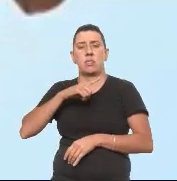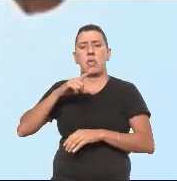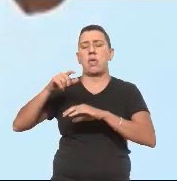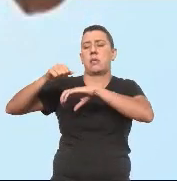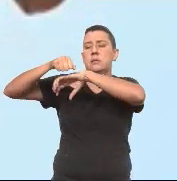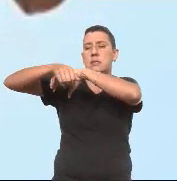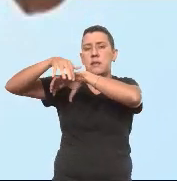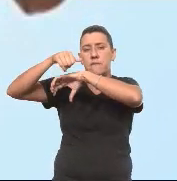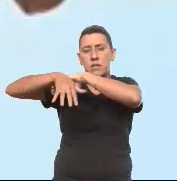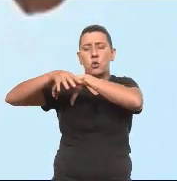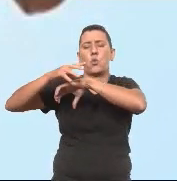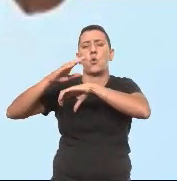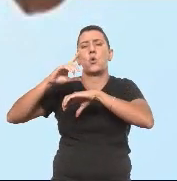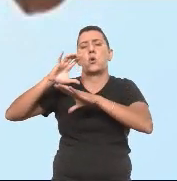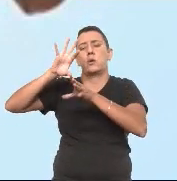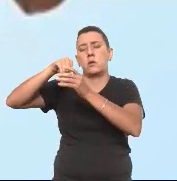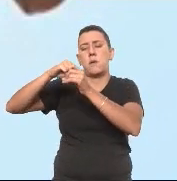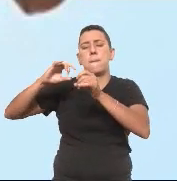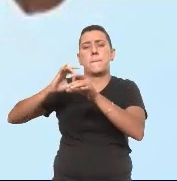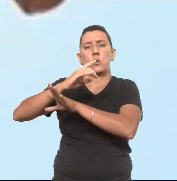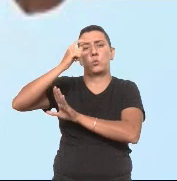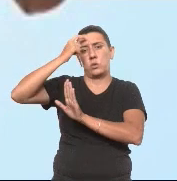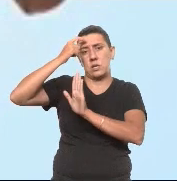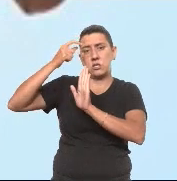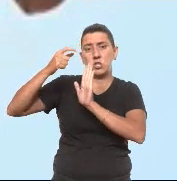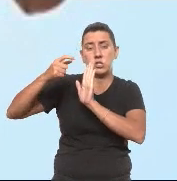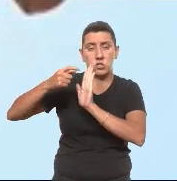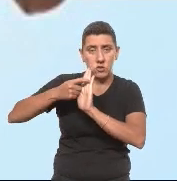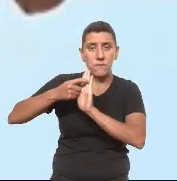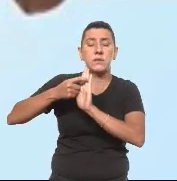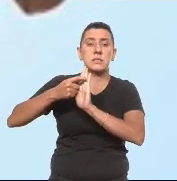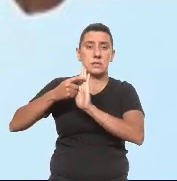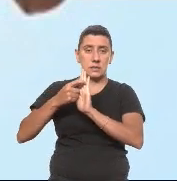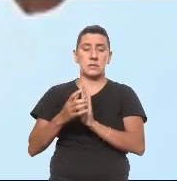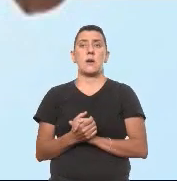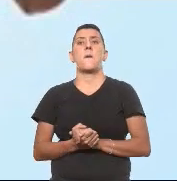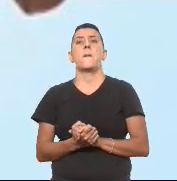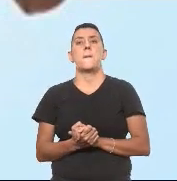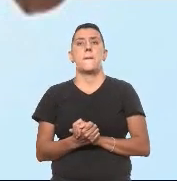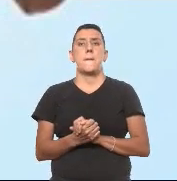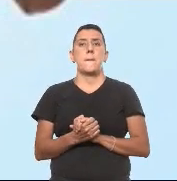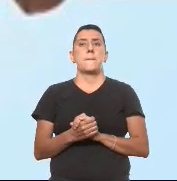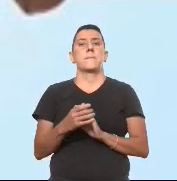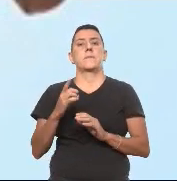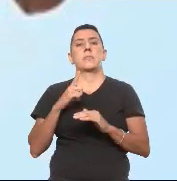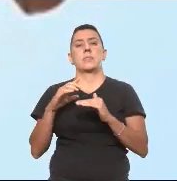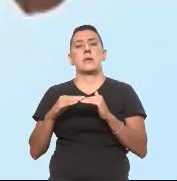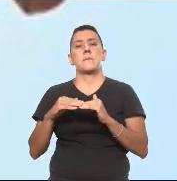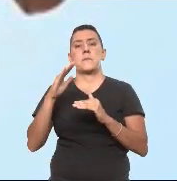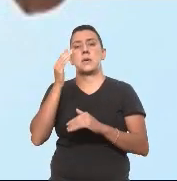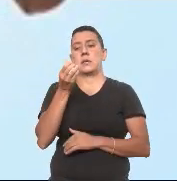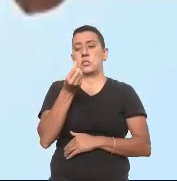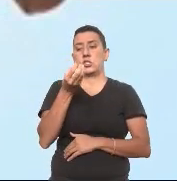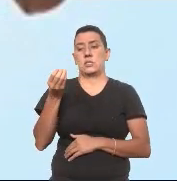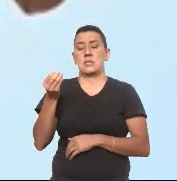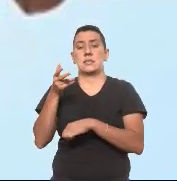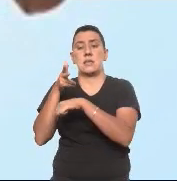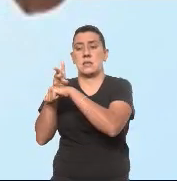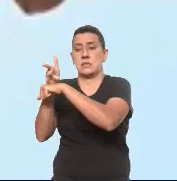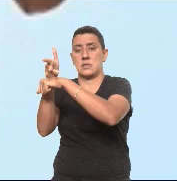inteligência artificial com todo tipo de tecnologia de ponta para o processamento das informações com mais de 600 as câmeras